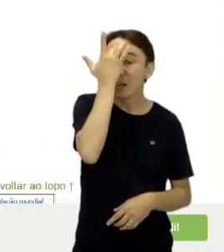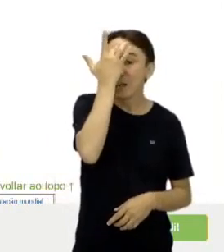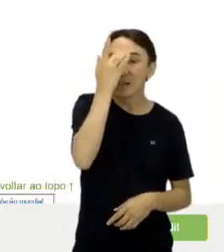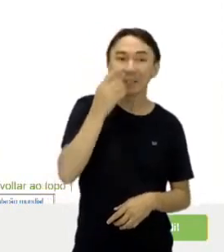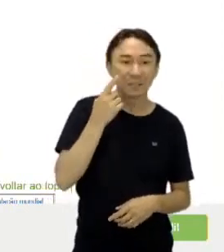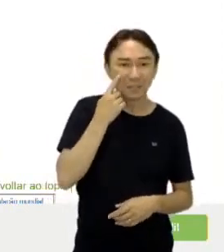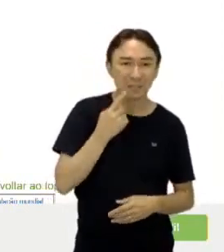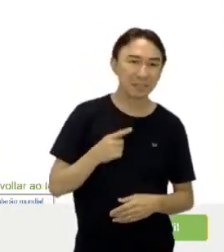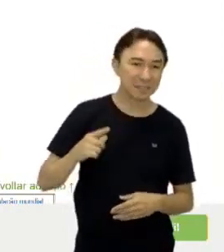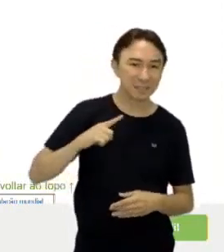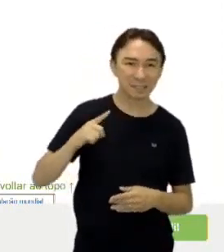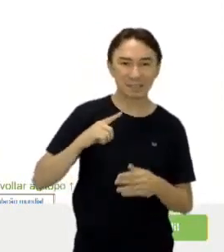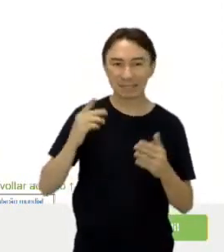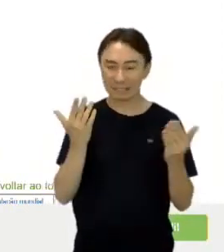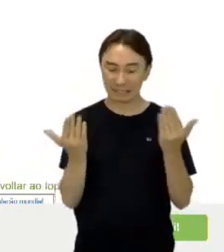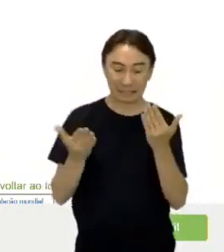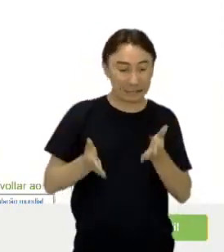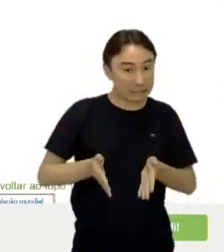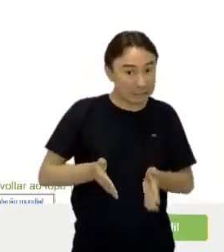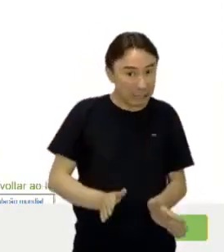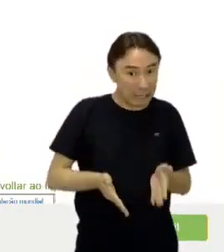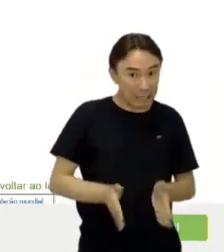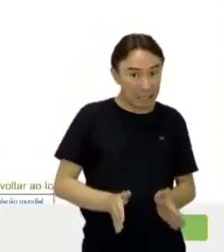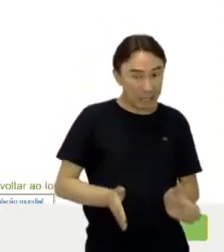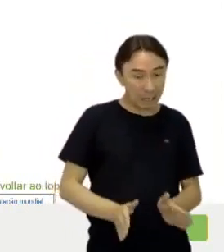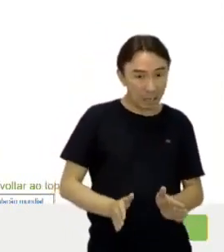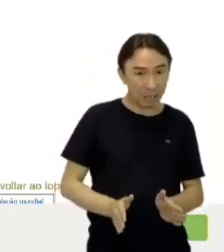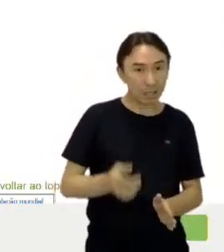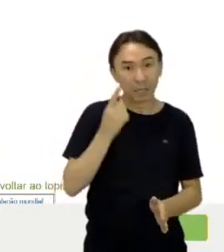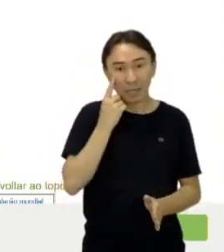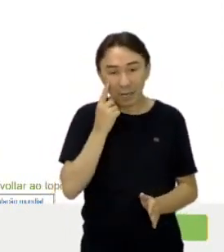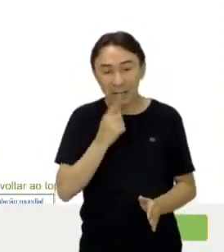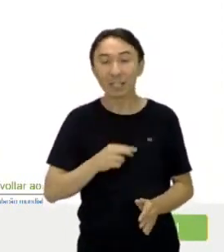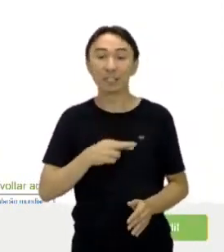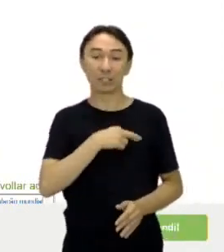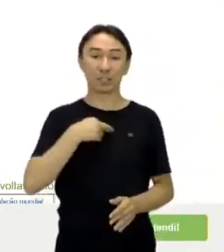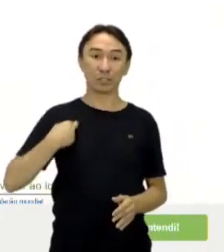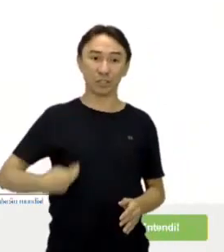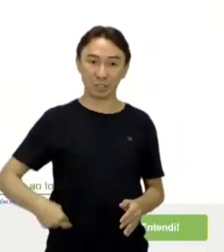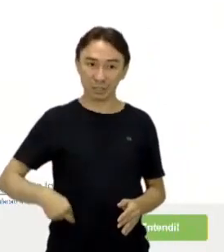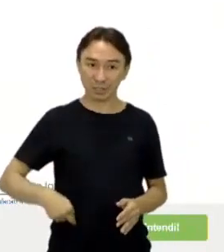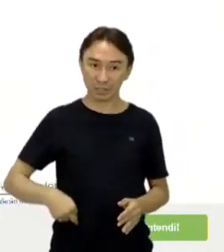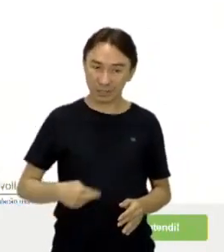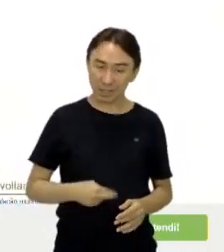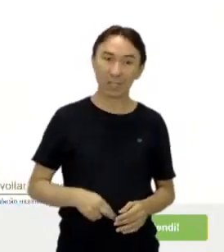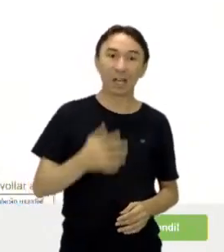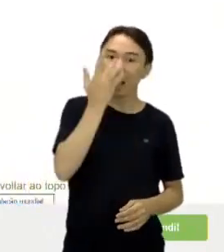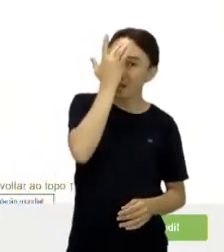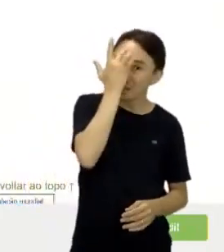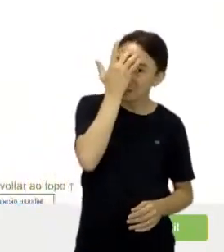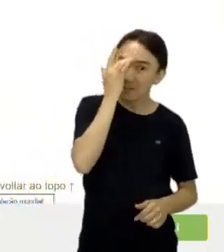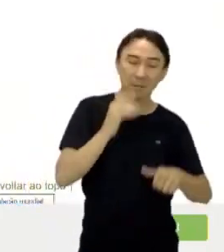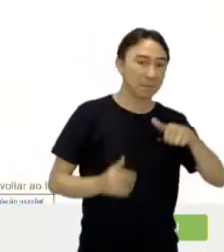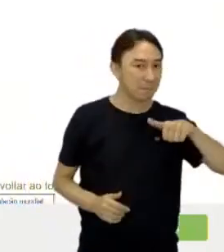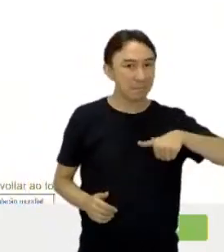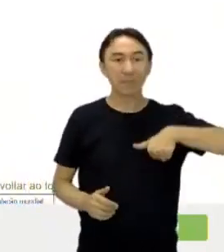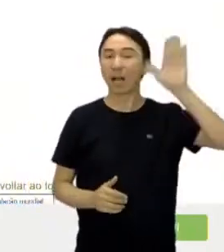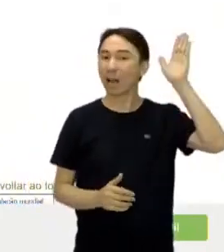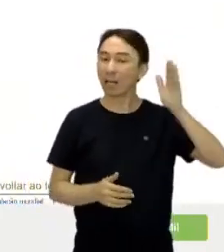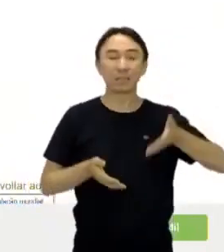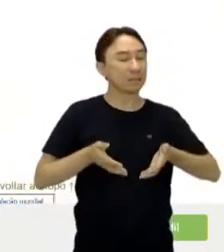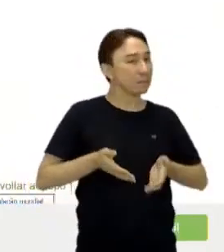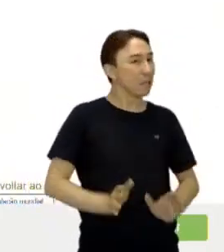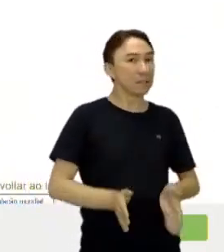uma relação da velocidade de nascimento entre a China e a Índia é bem superior, porque tem a tendência